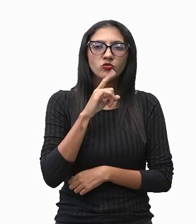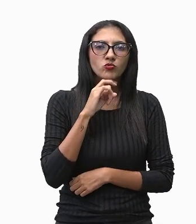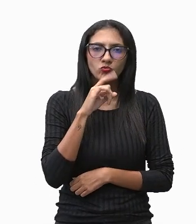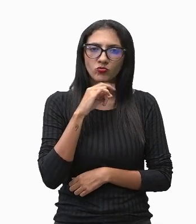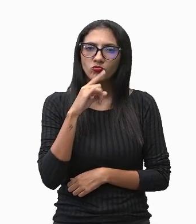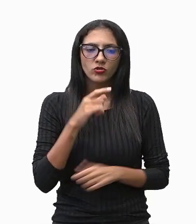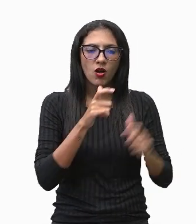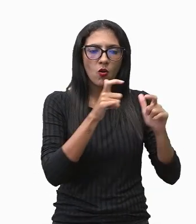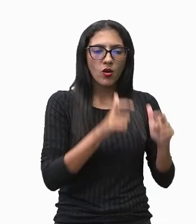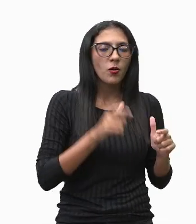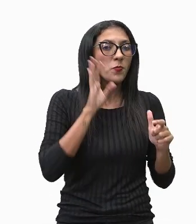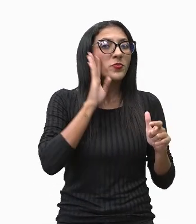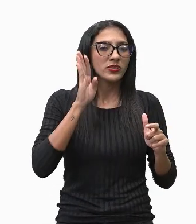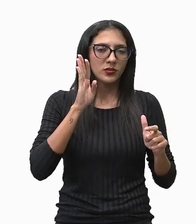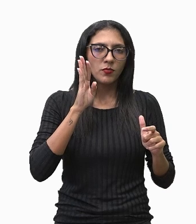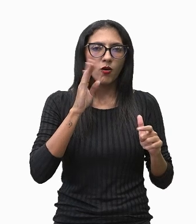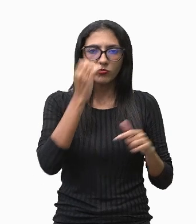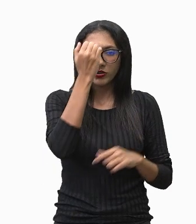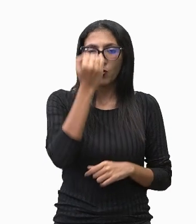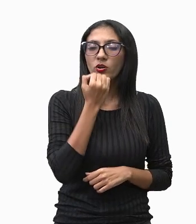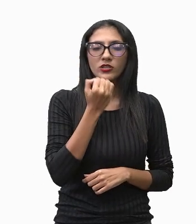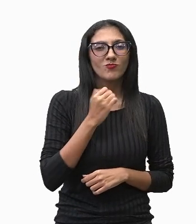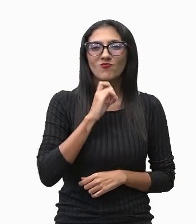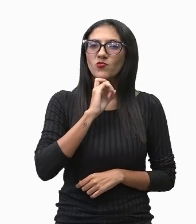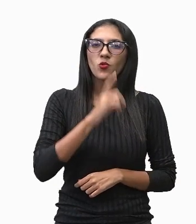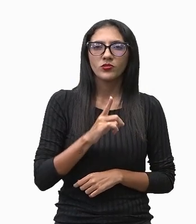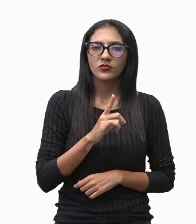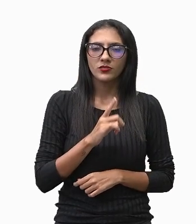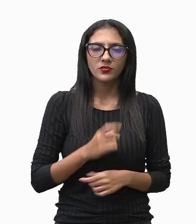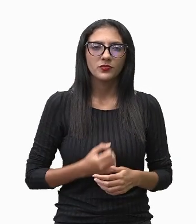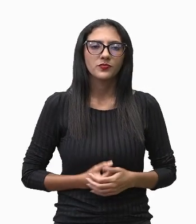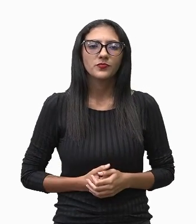alvo principal. Então,